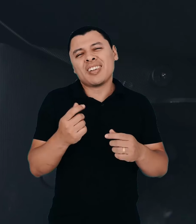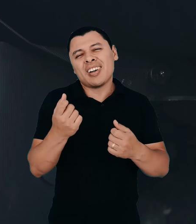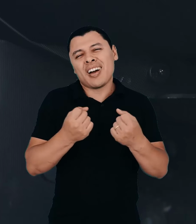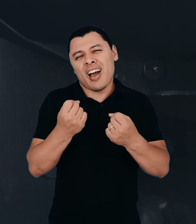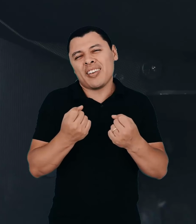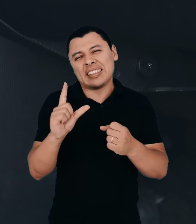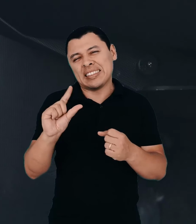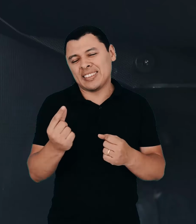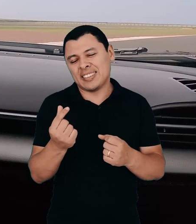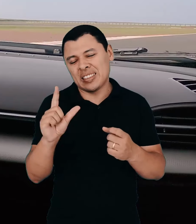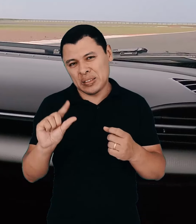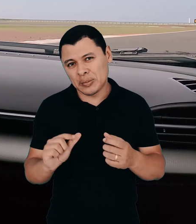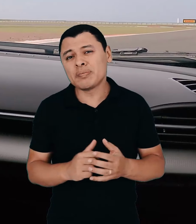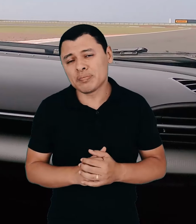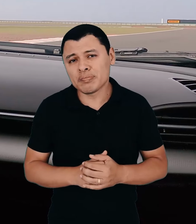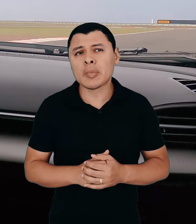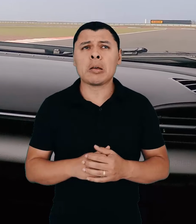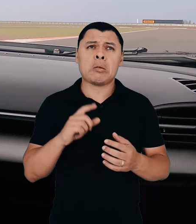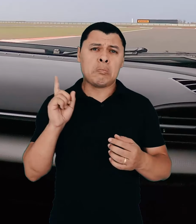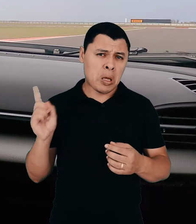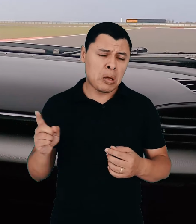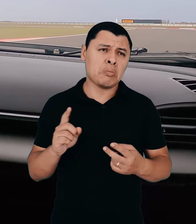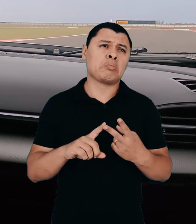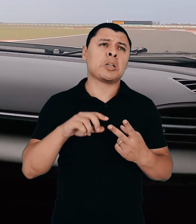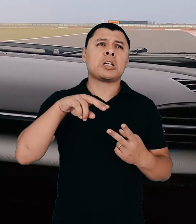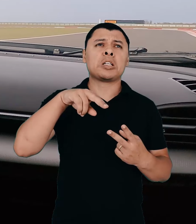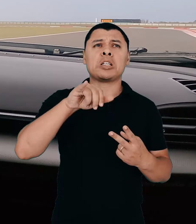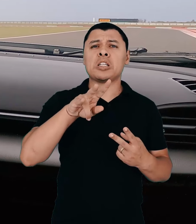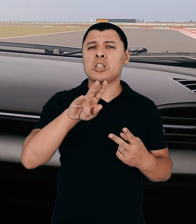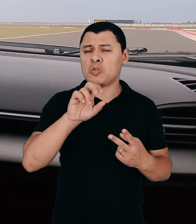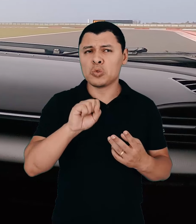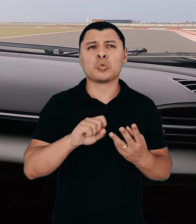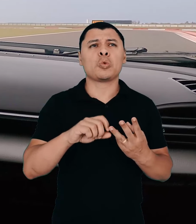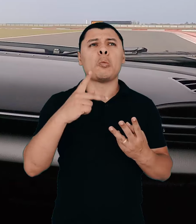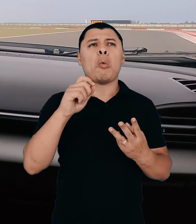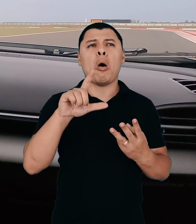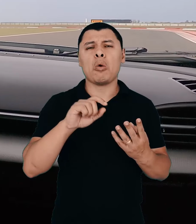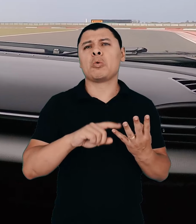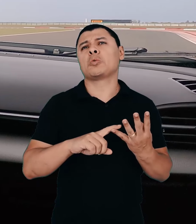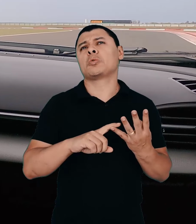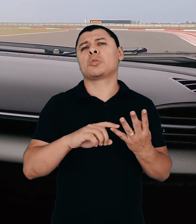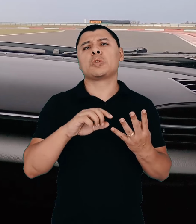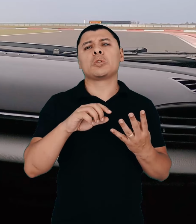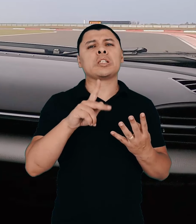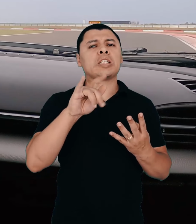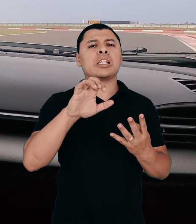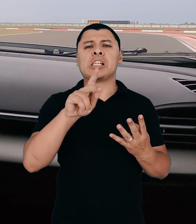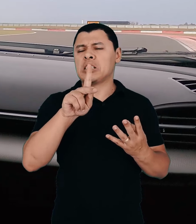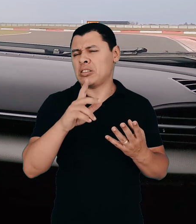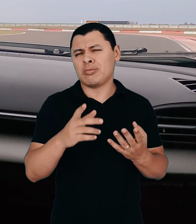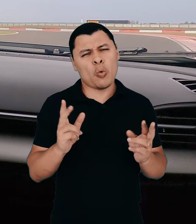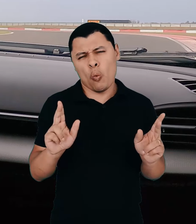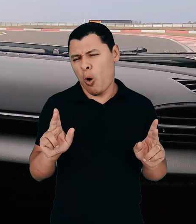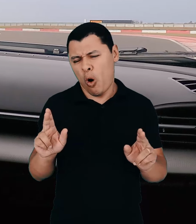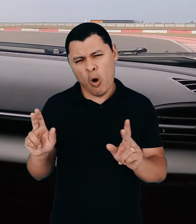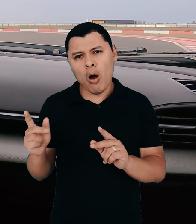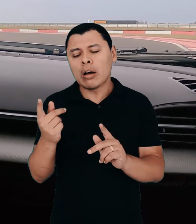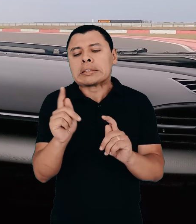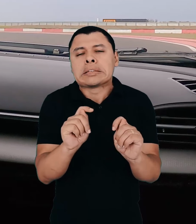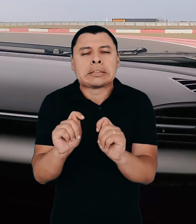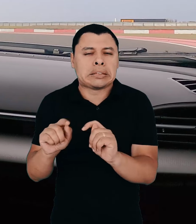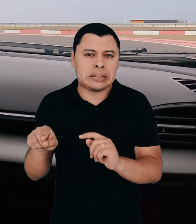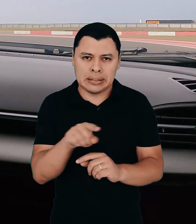concorrentes. Todos eles, sejam Nivus, Polo, Kicks, todos eles esses materiais aí meio rígidos de painel, né? Cluster